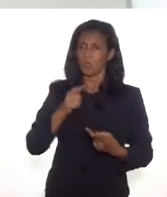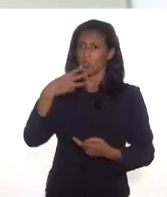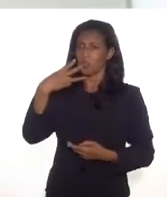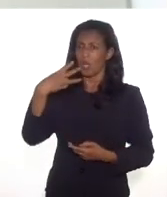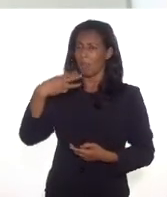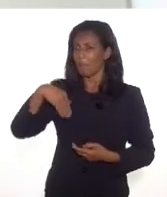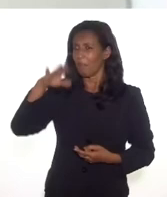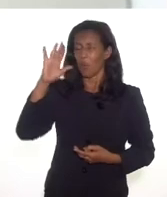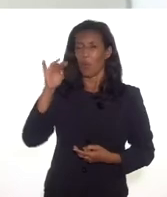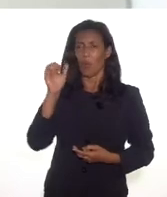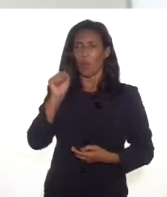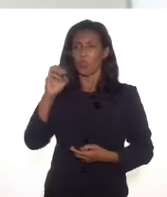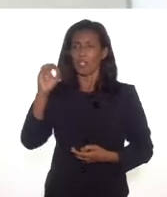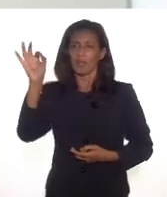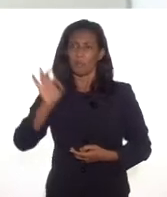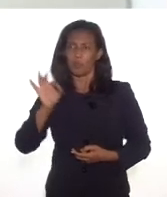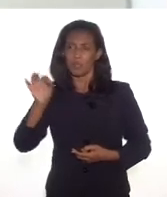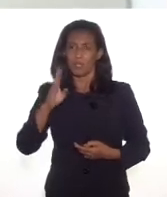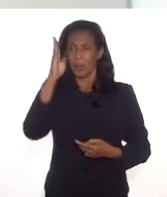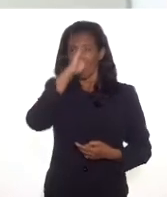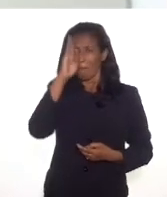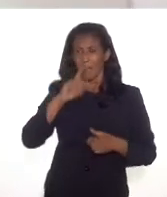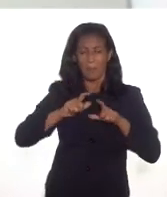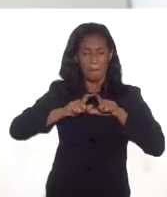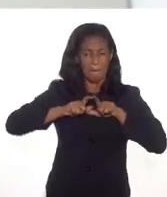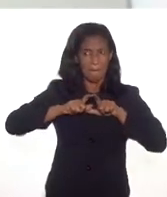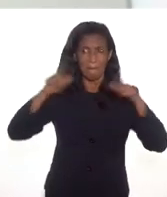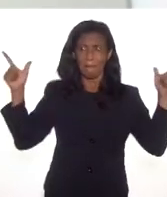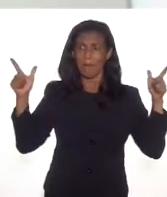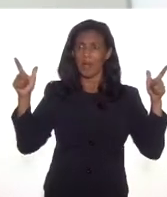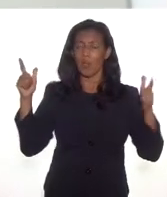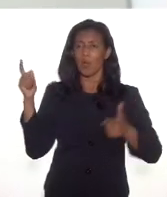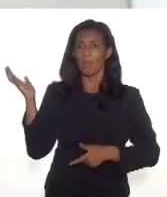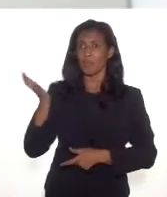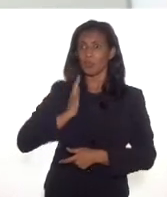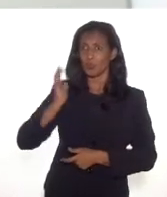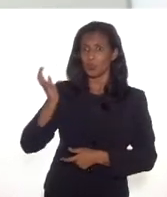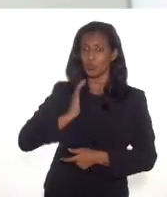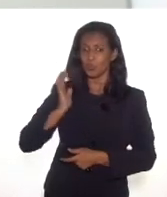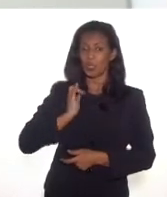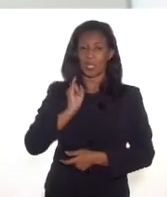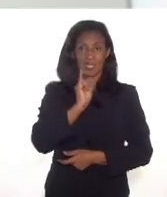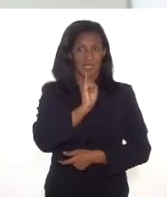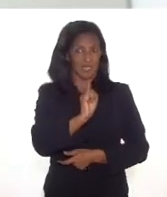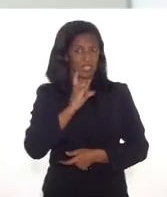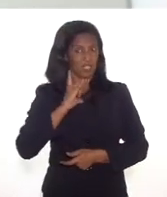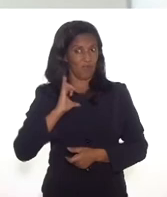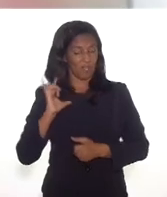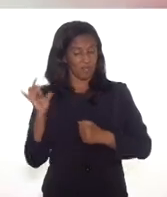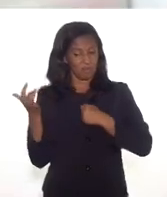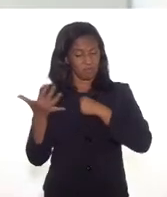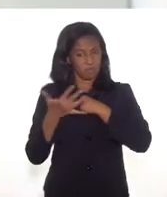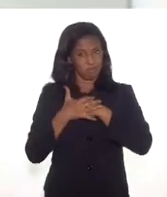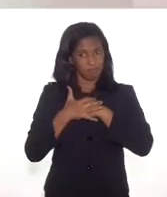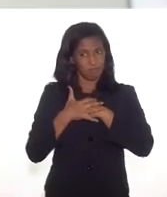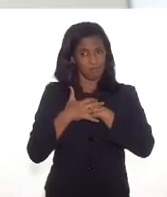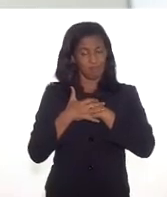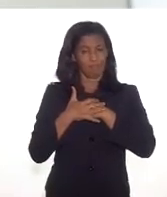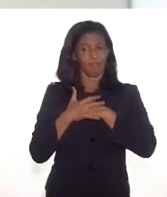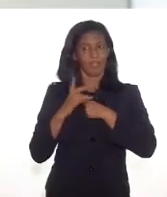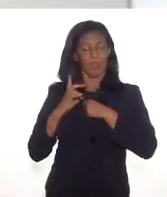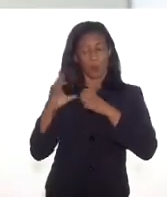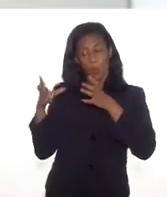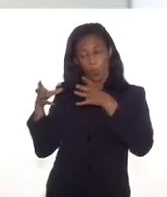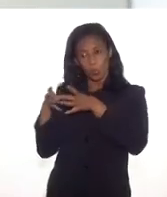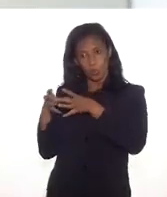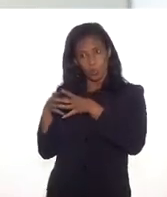da população. O Brasil é muito maior e muito mais rico. Se tivesse se resguardado e procurado um conjunto